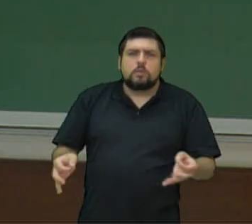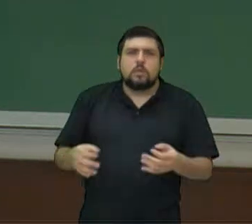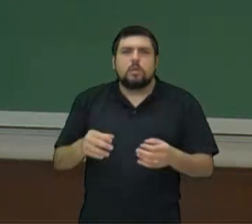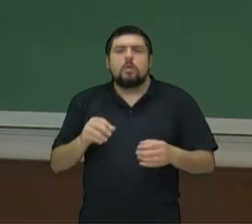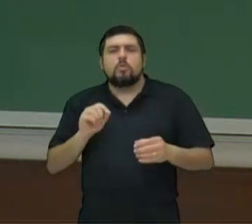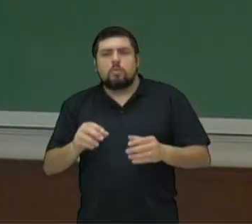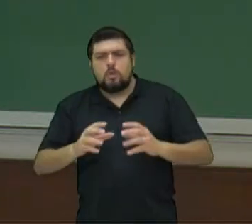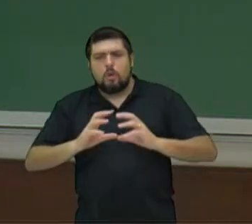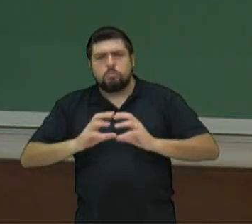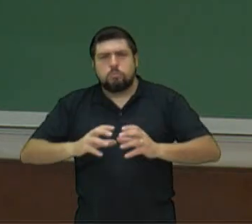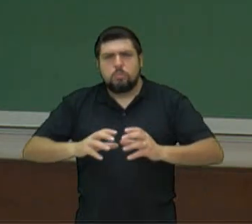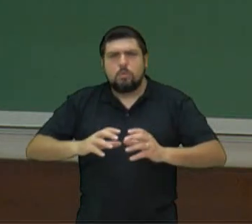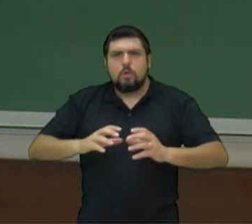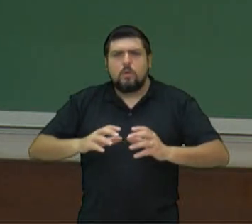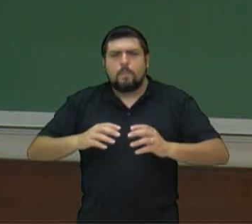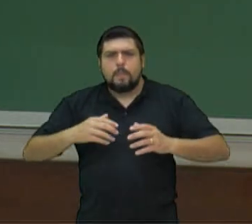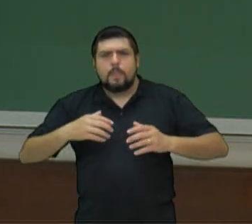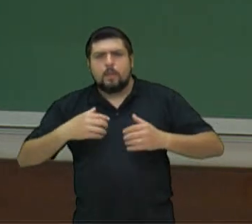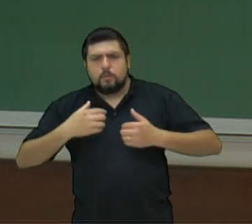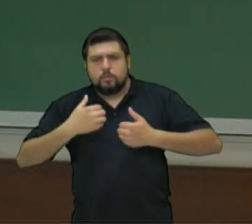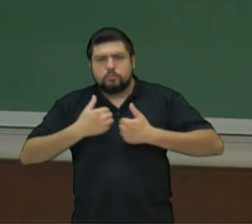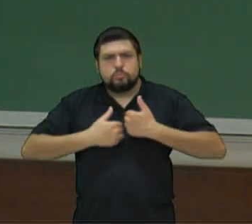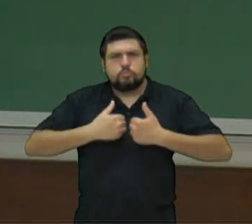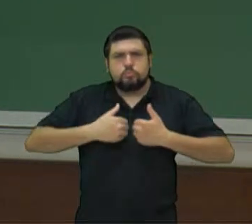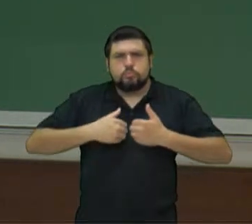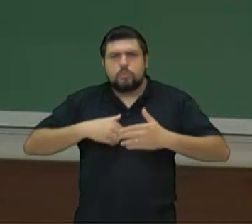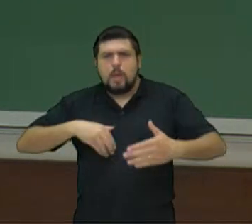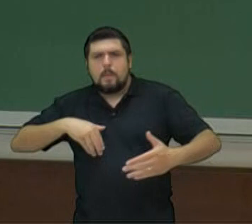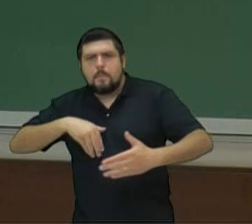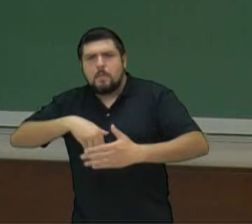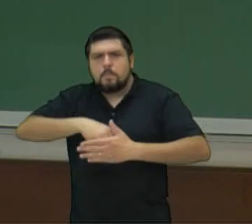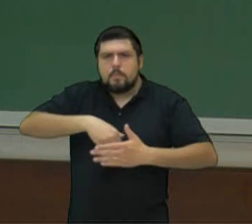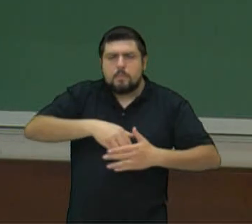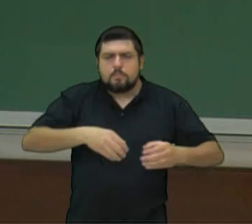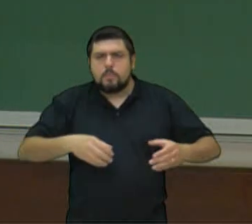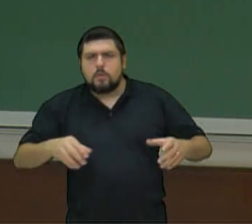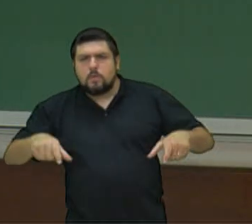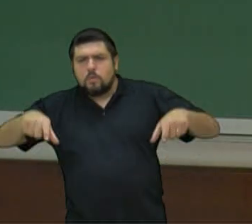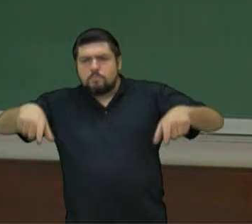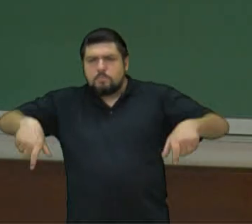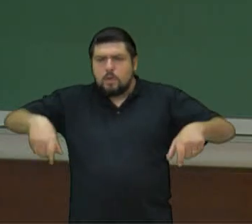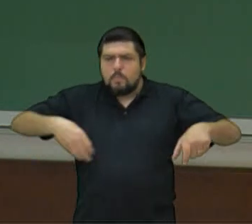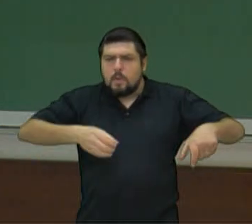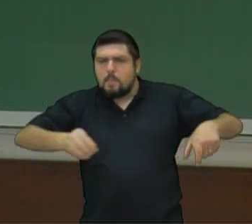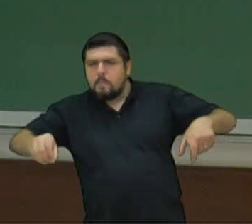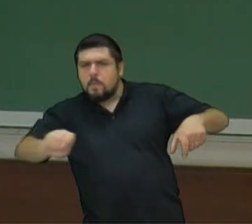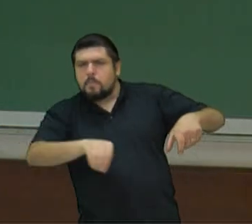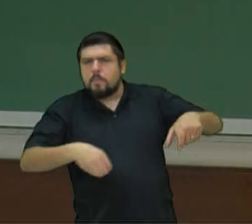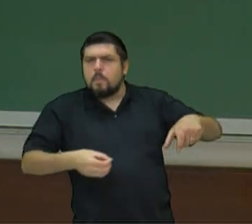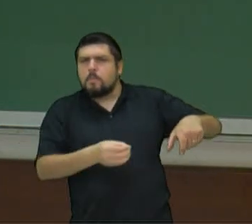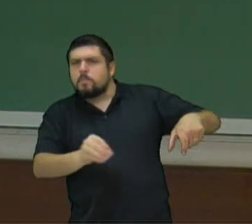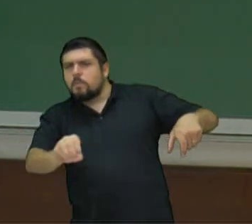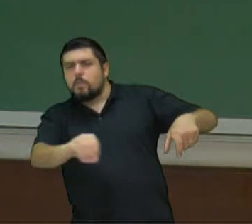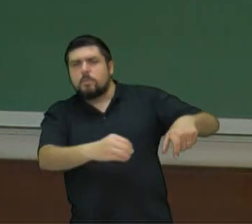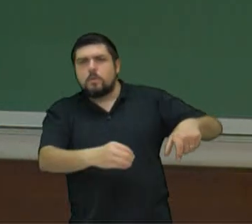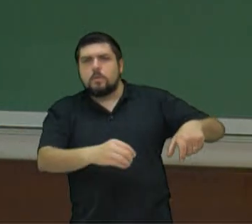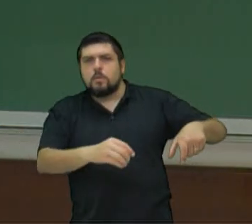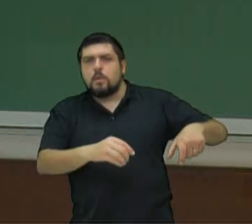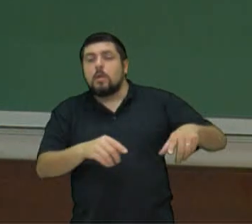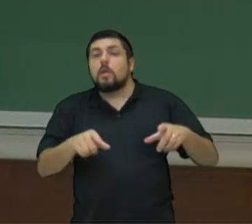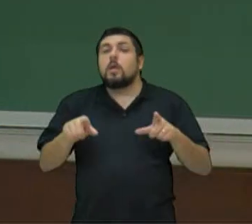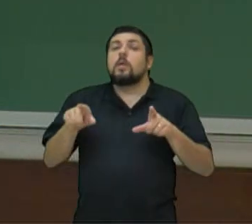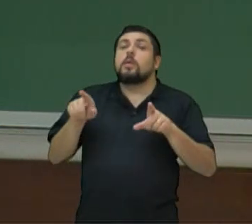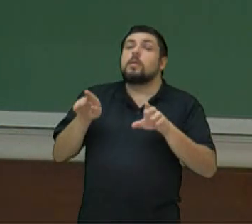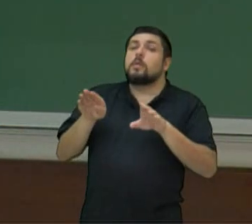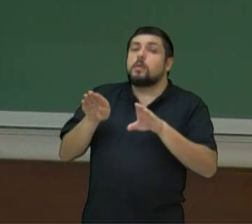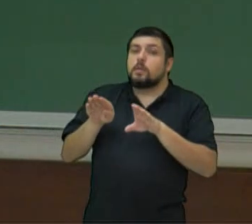bola através do campo e, então aqui a gente vai colocar uma linking word de adição, porque eu estou adicionando mais uma